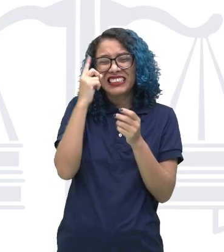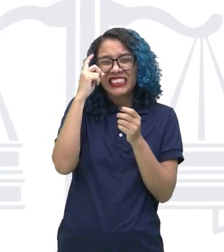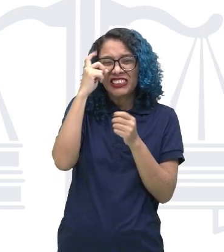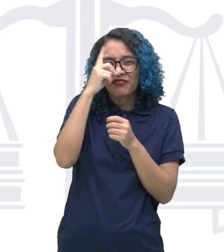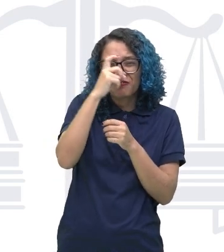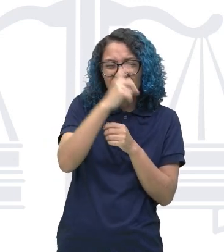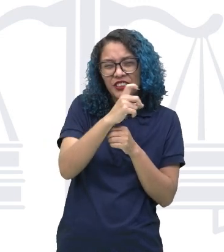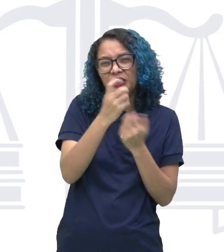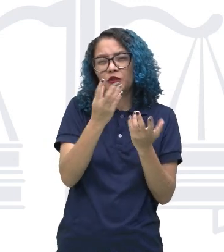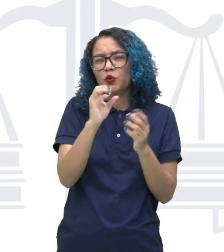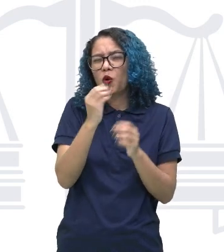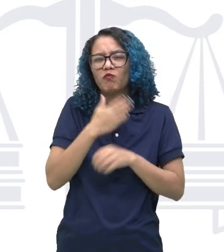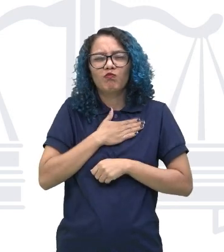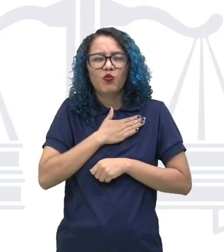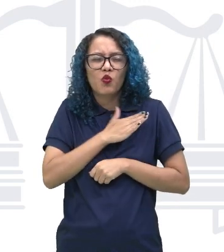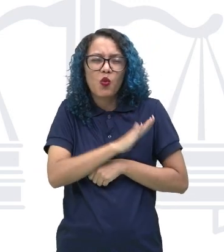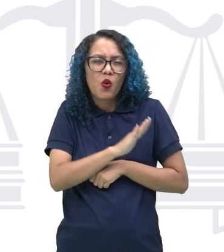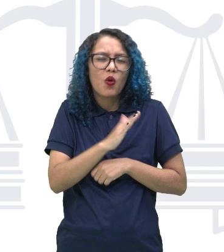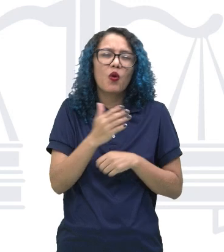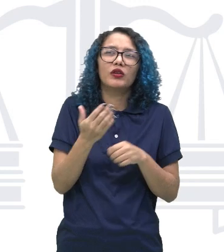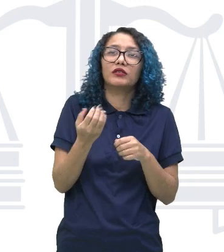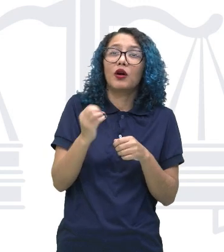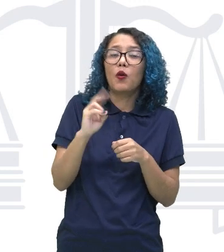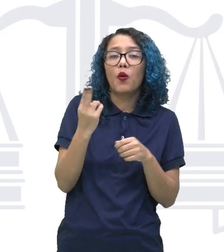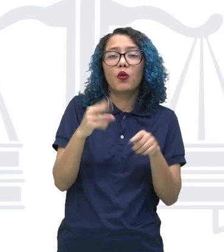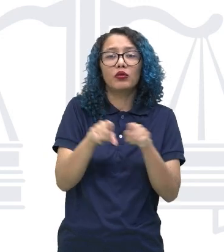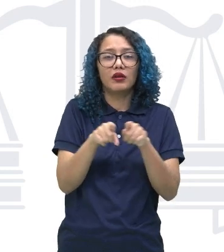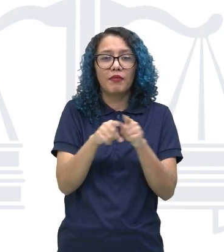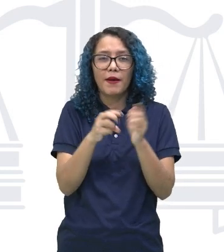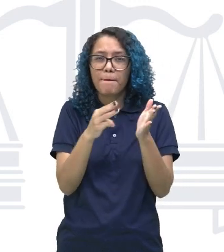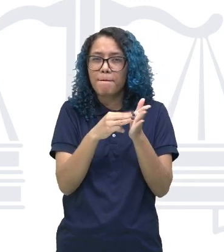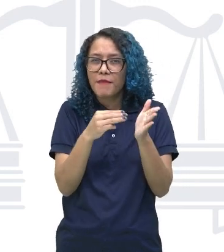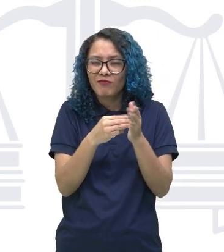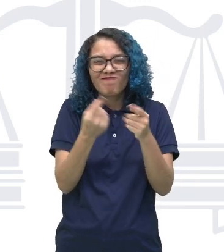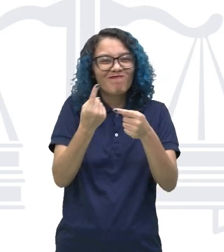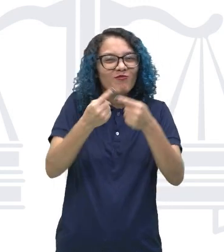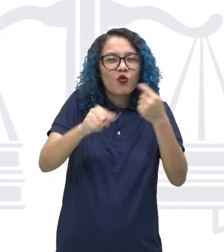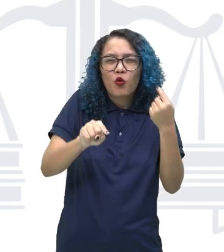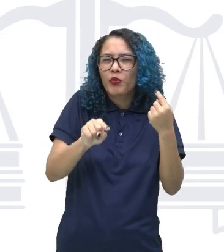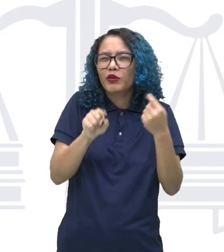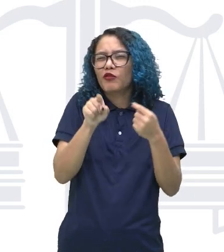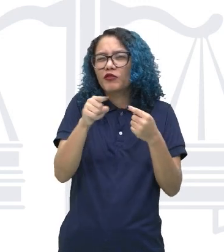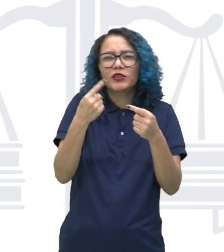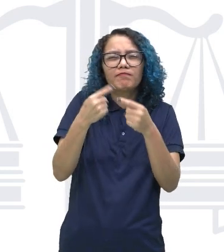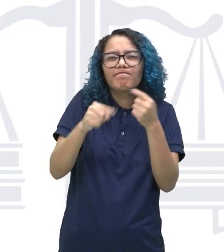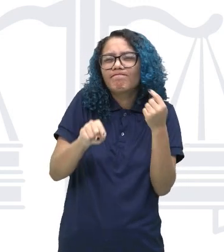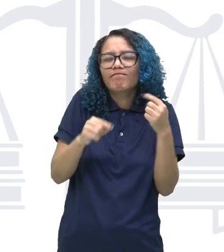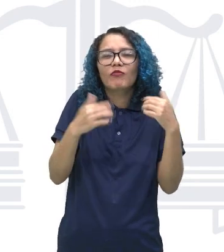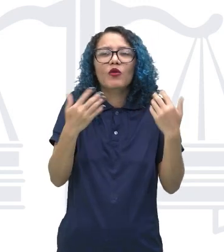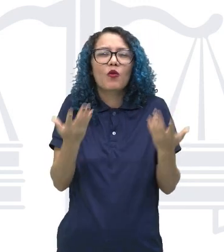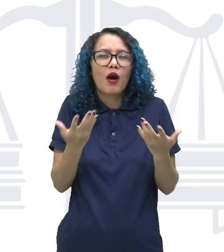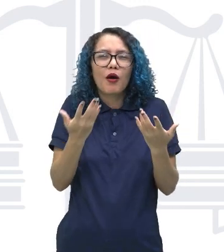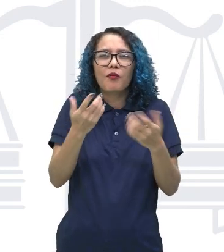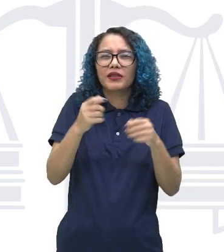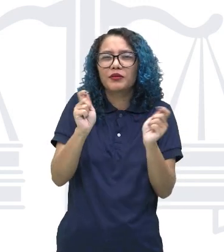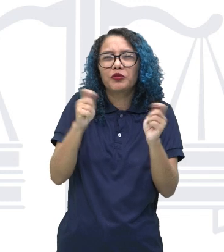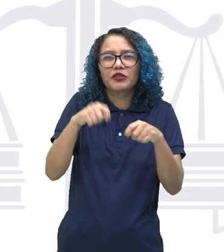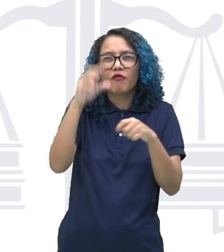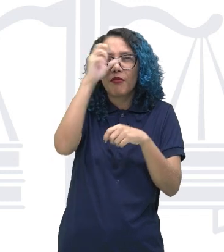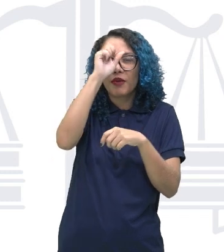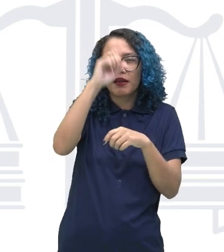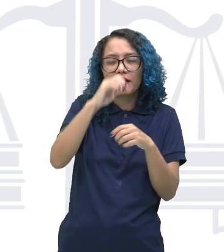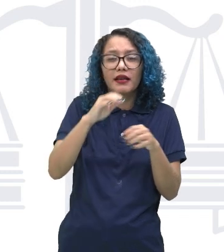ou desinteressantes? Quais são os métodos que não funcionavam tão bem para você? Será que as aulas